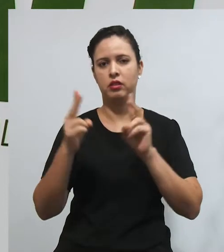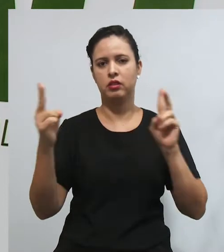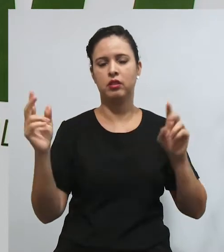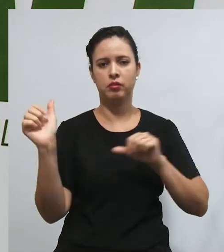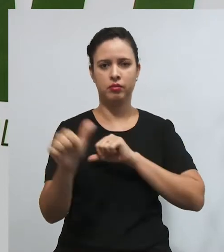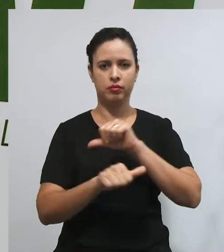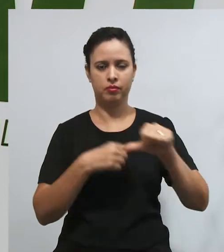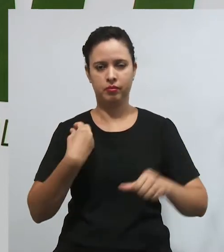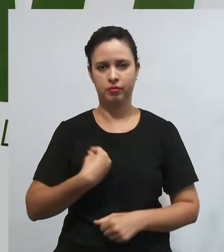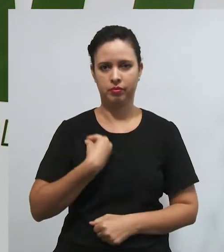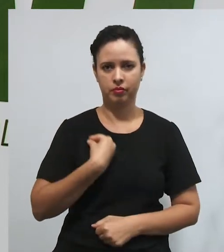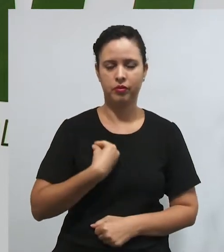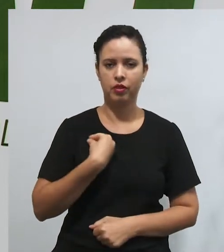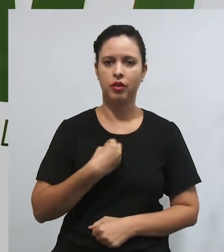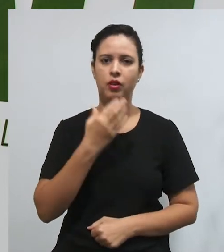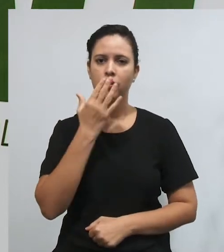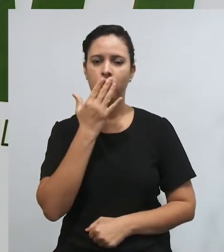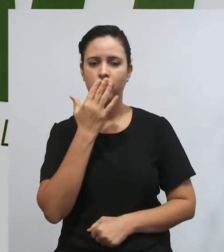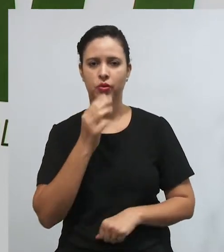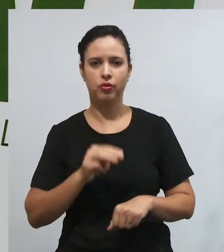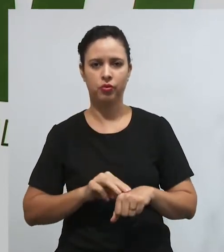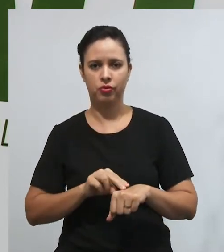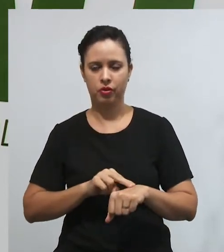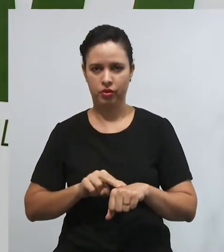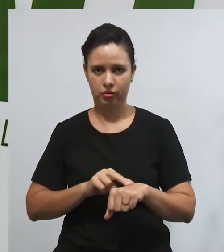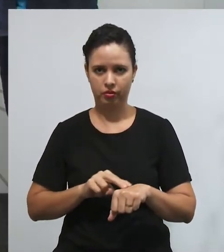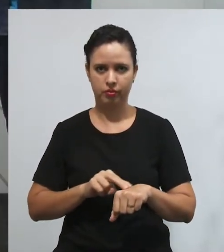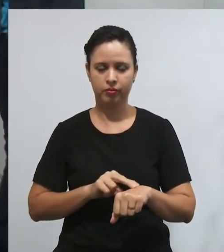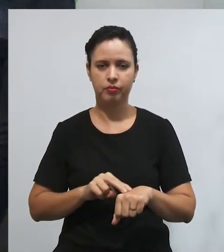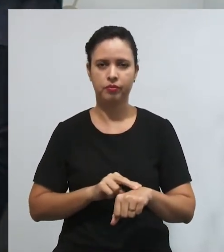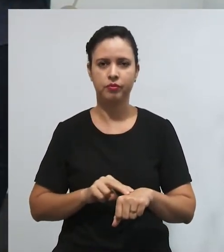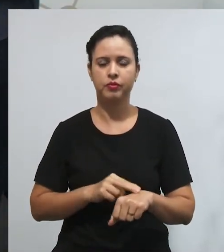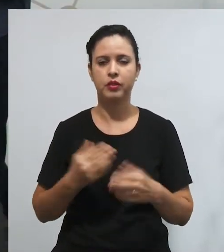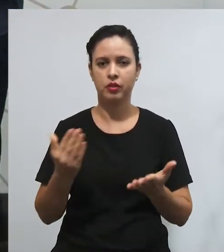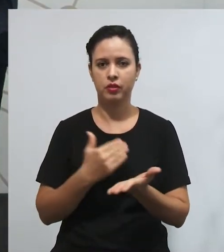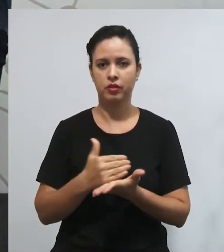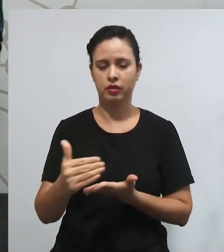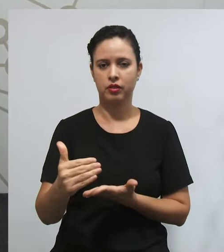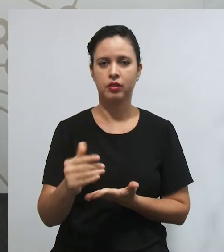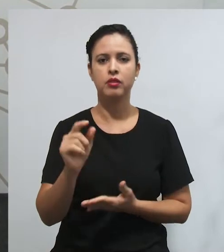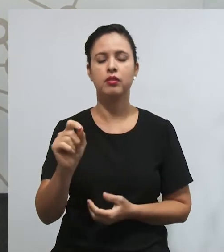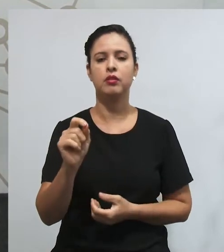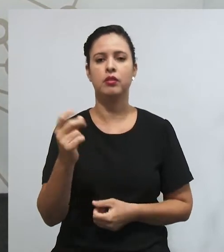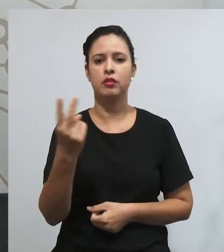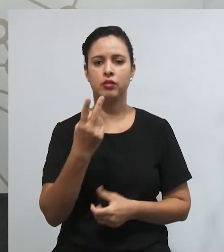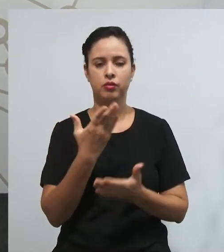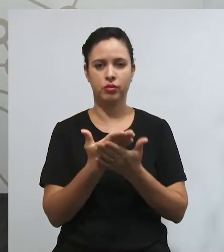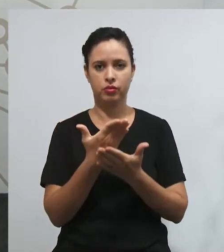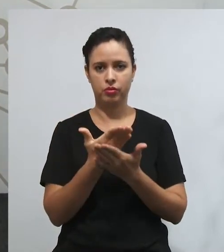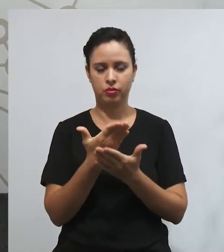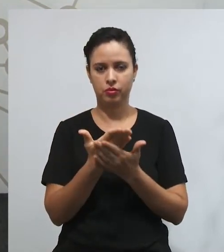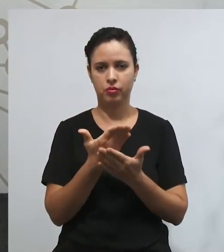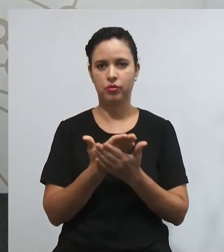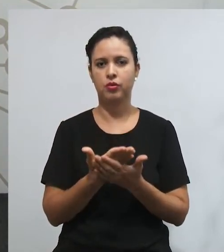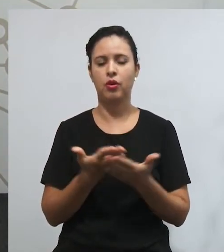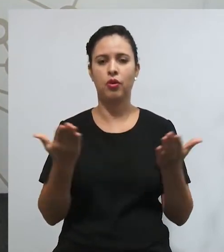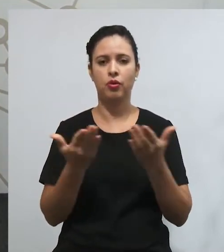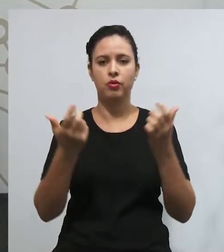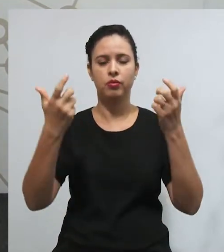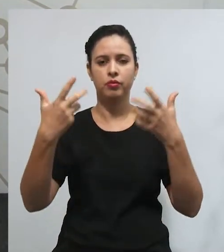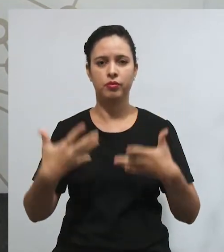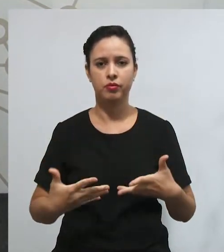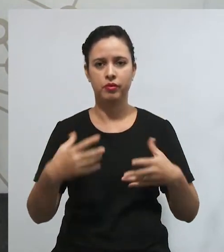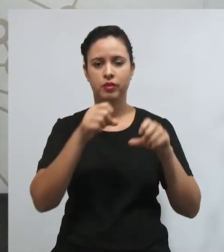mudando realidades na cor verde, tamanho grande. Vamos dar início então à nossa segunda aula. Vamos falar hoje sobre